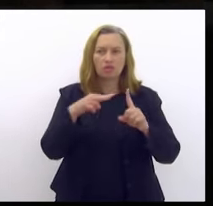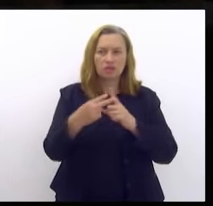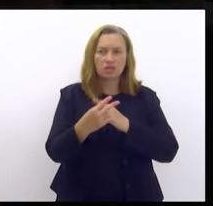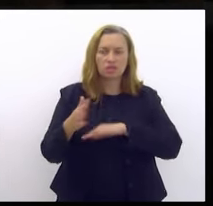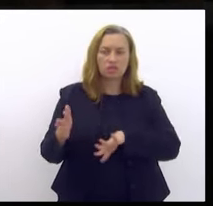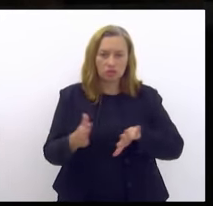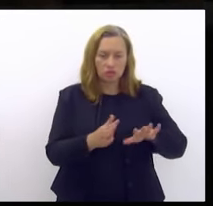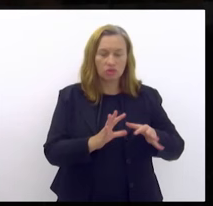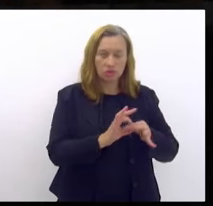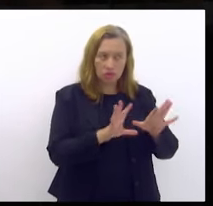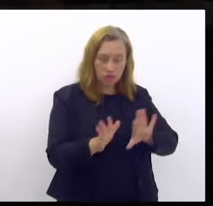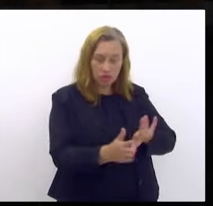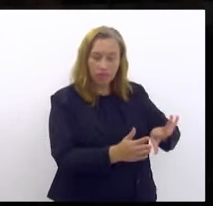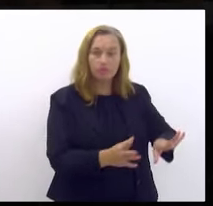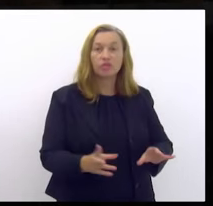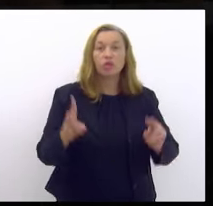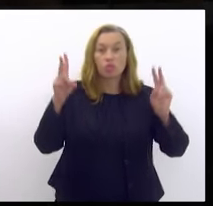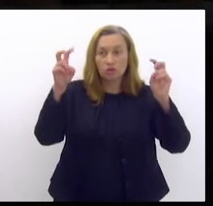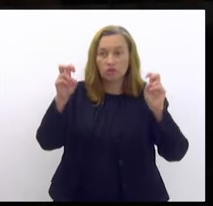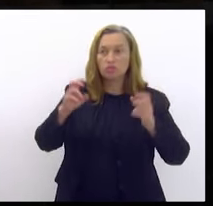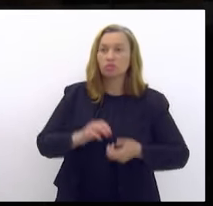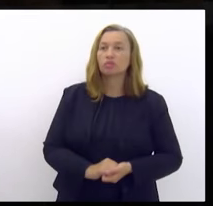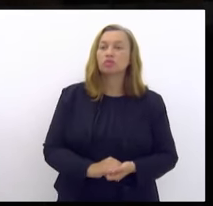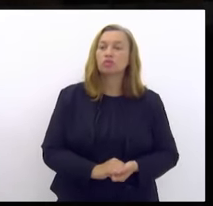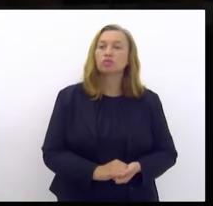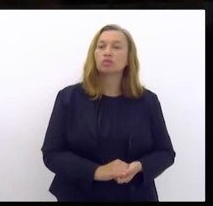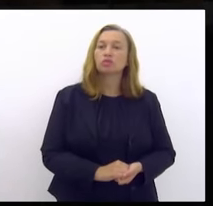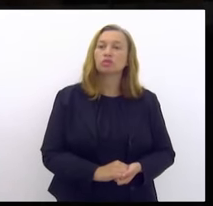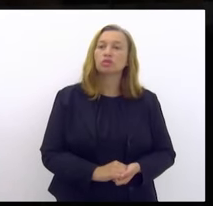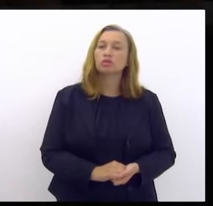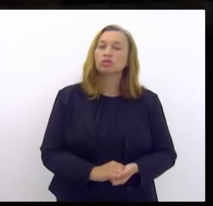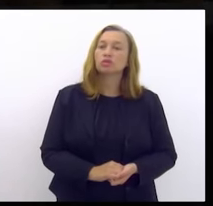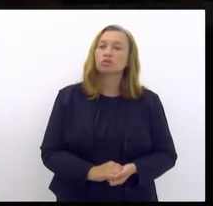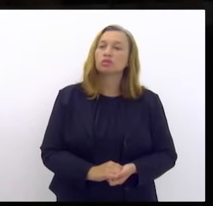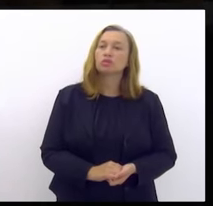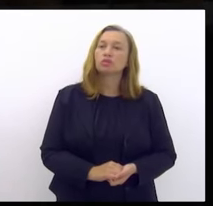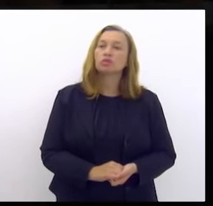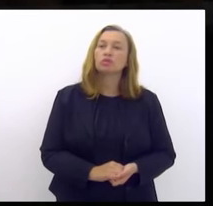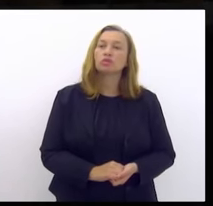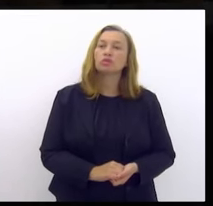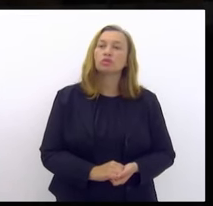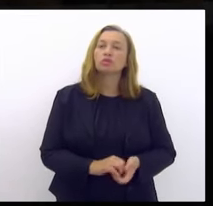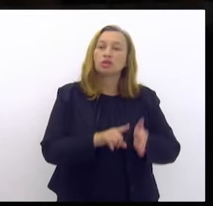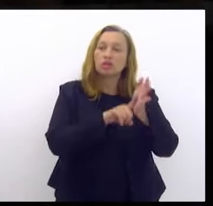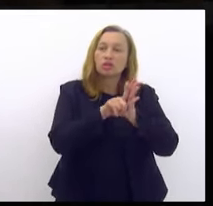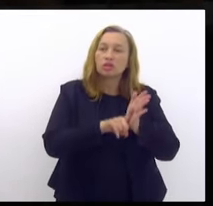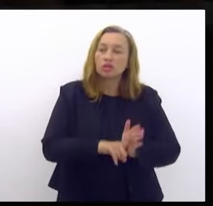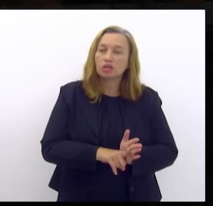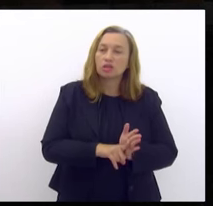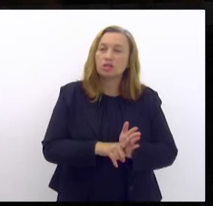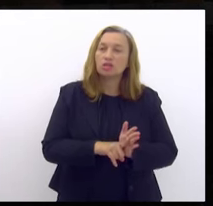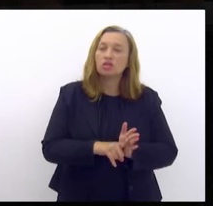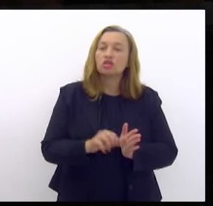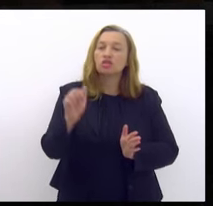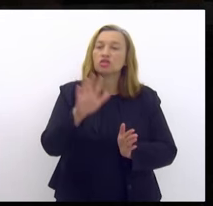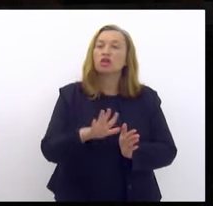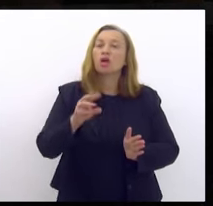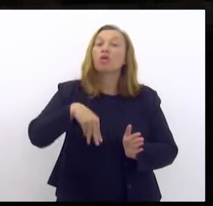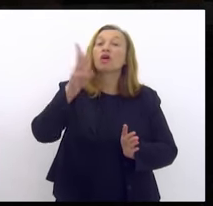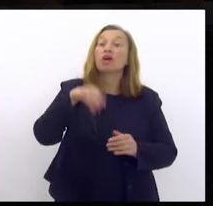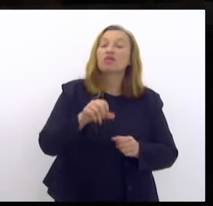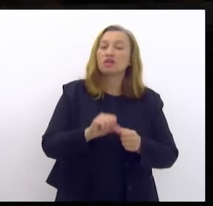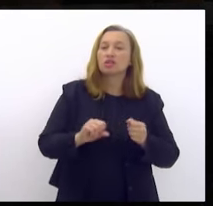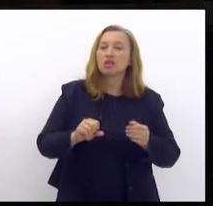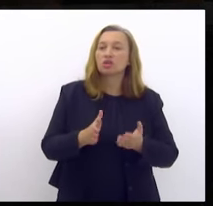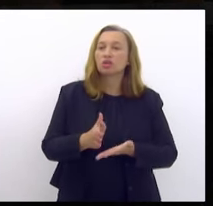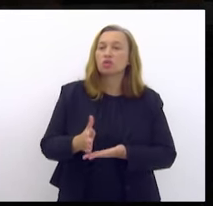deputado Marlon, em cima da questão. O laudo geral, quem pode fazê-lo? Que envolve